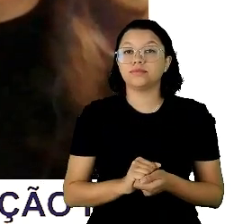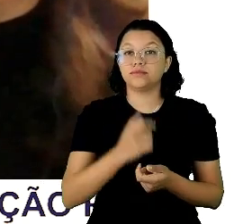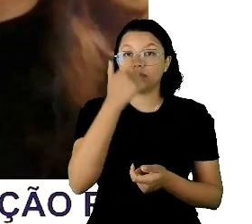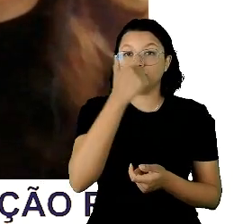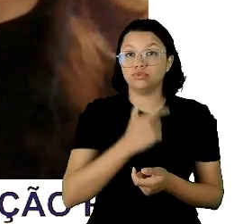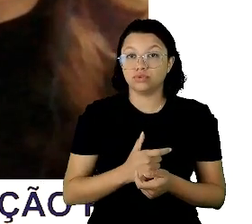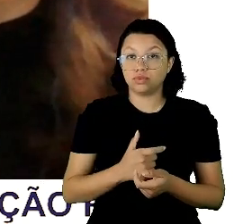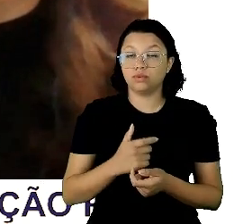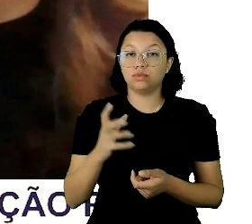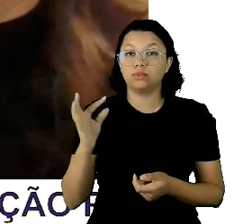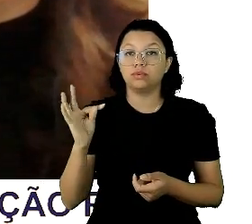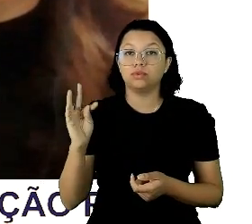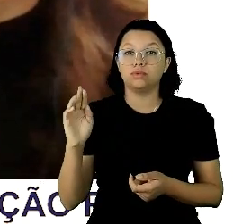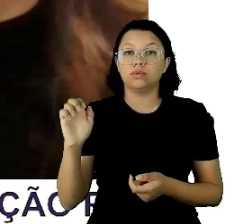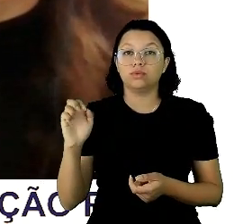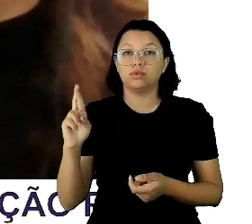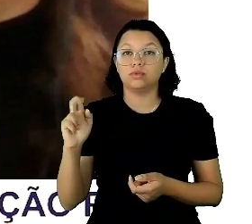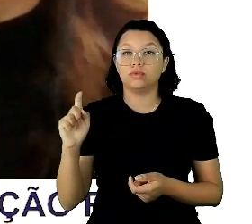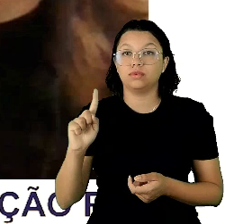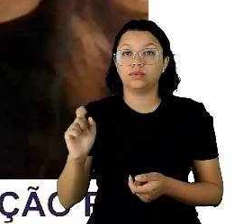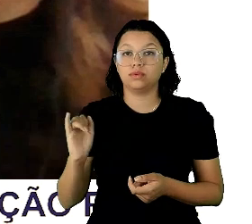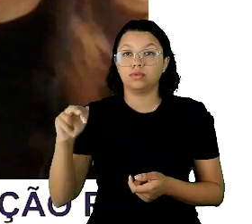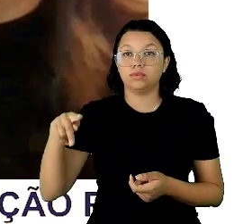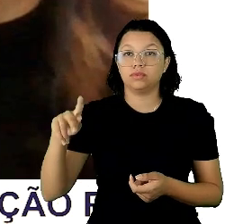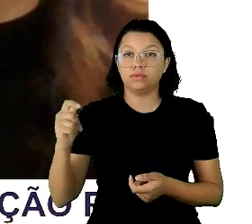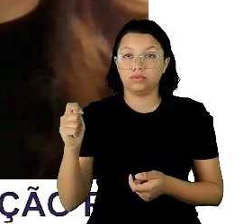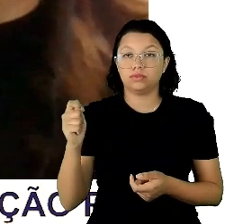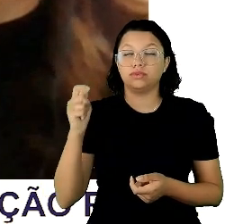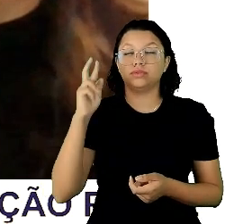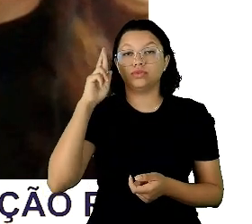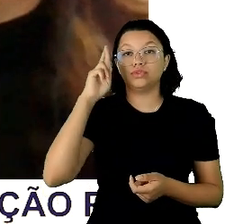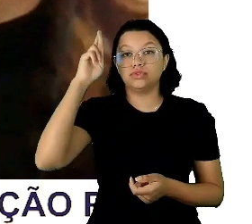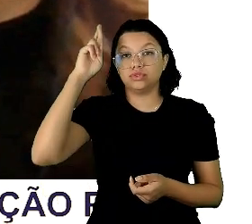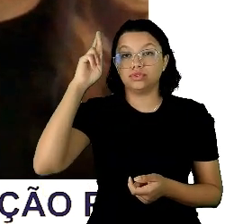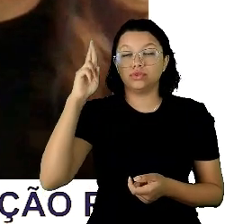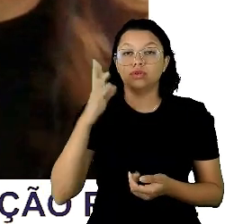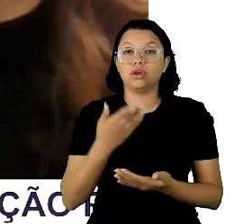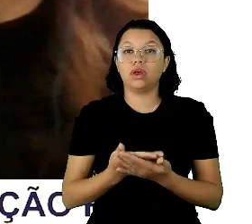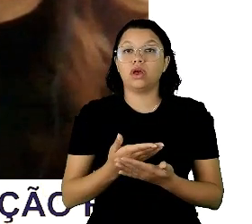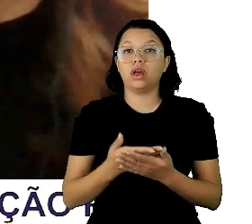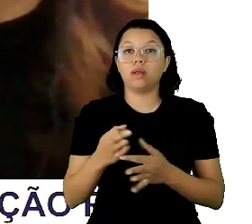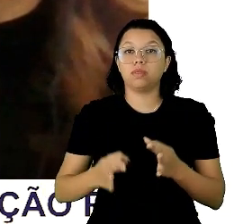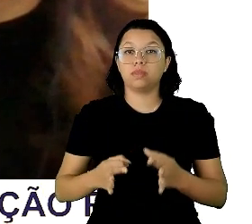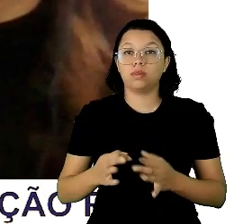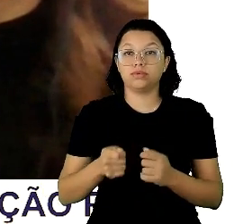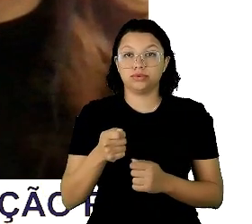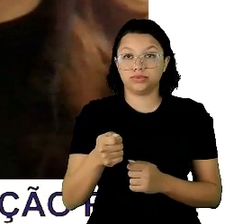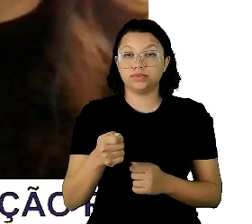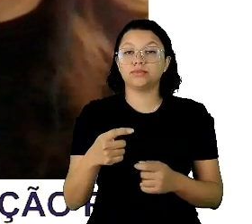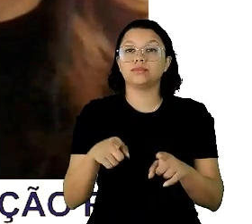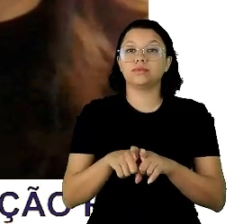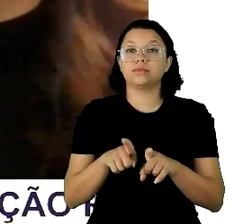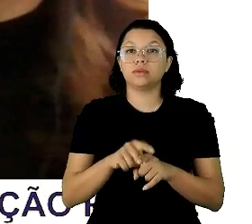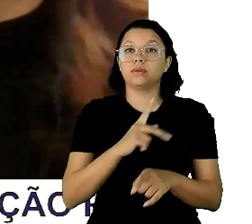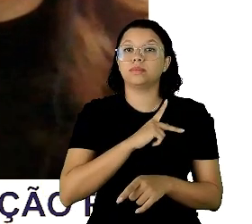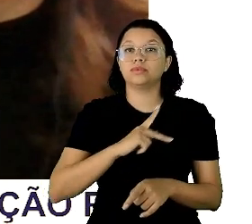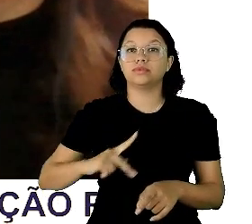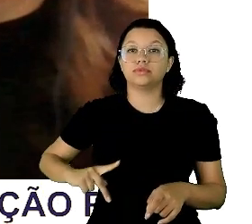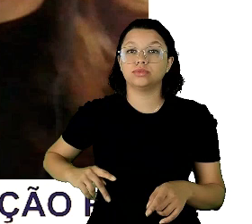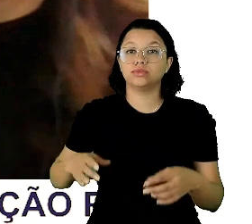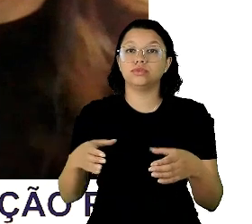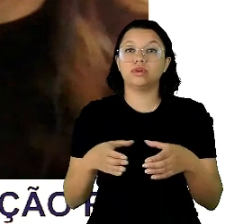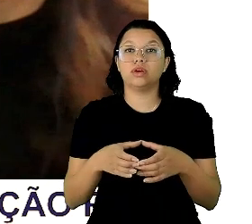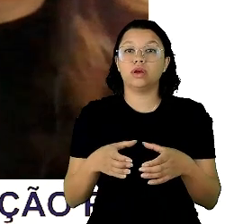Terezinha Caserta, sou diretora da Escola de Magistrados e também presidente da Comissão